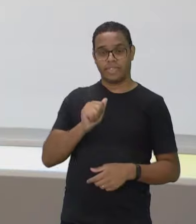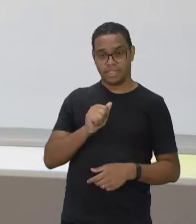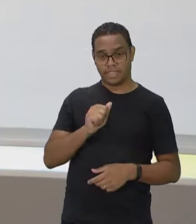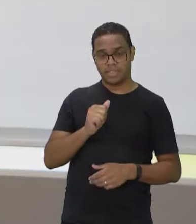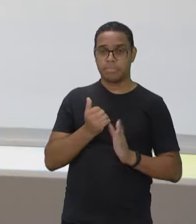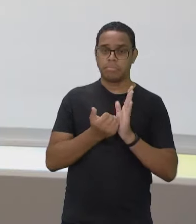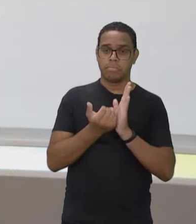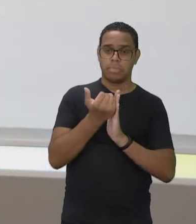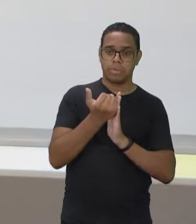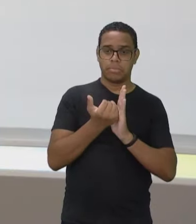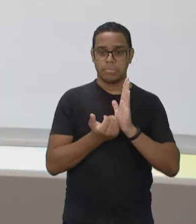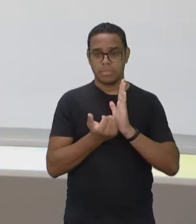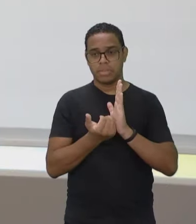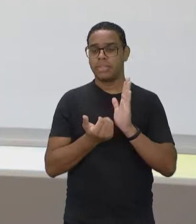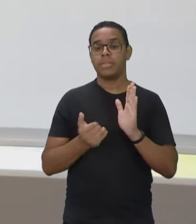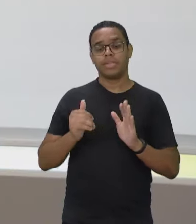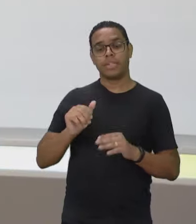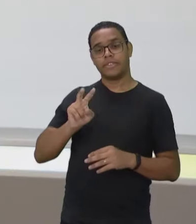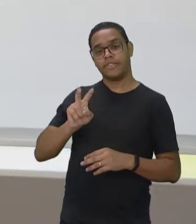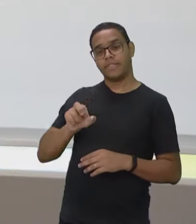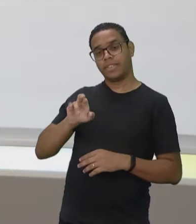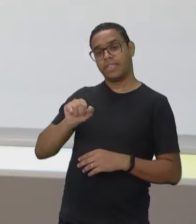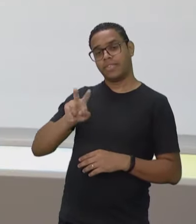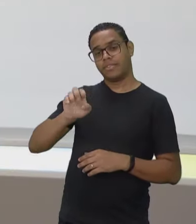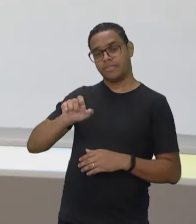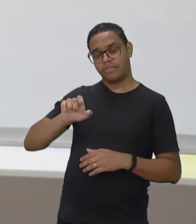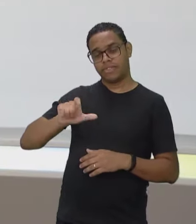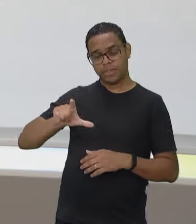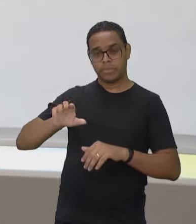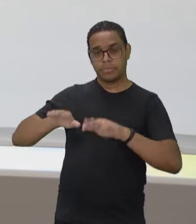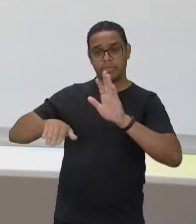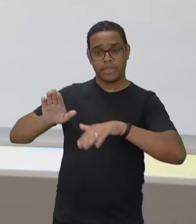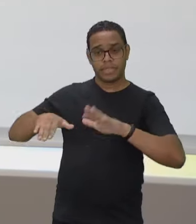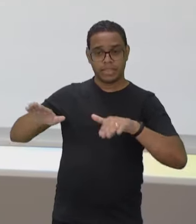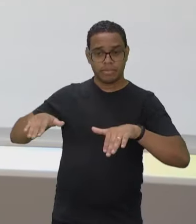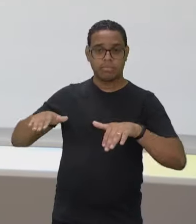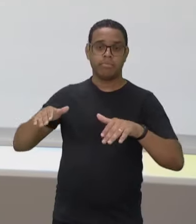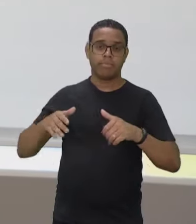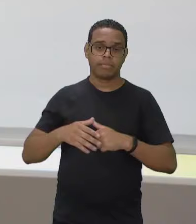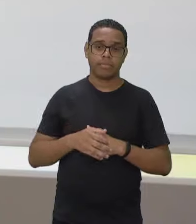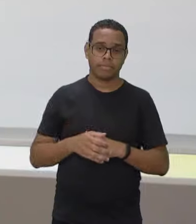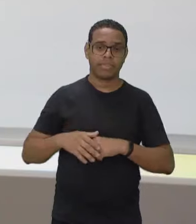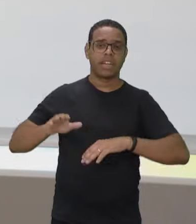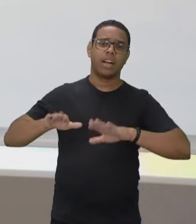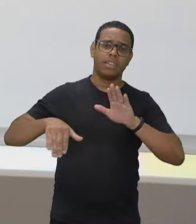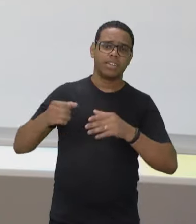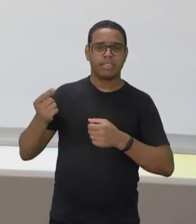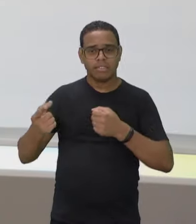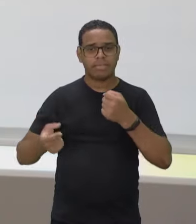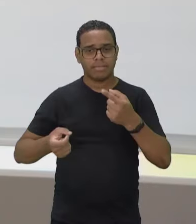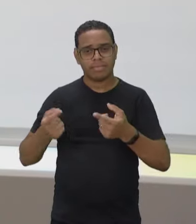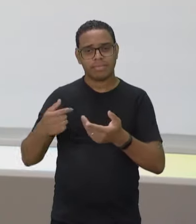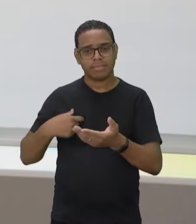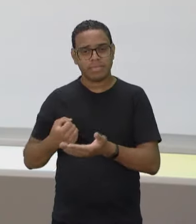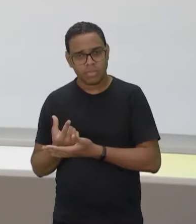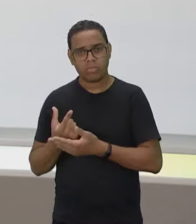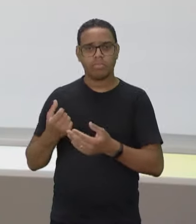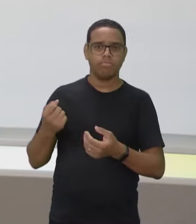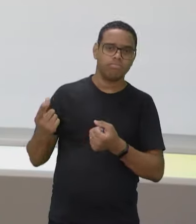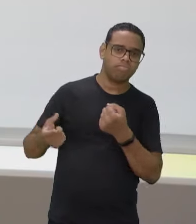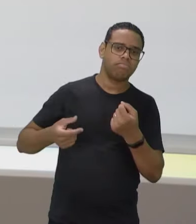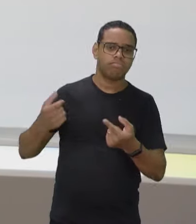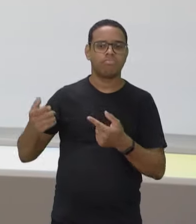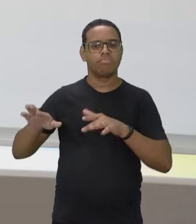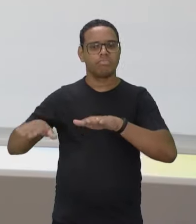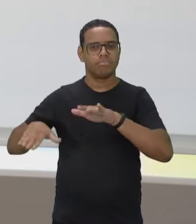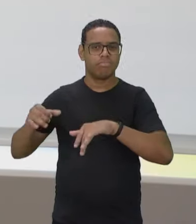varie. E a despesa variável é aquela despesa aí que a gente tem, às vezes, não sempre. Ela varia aí